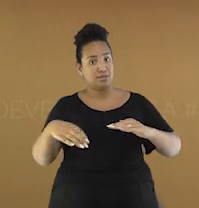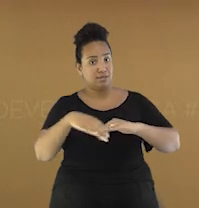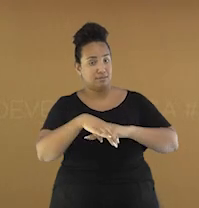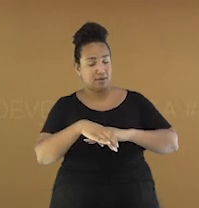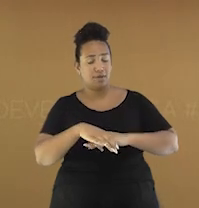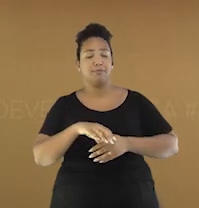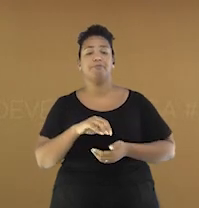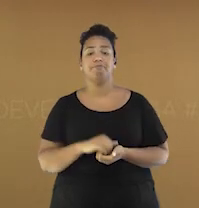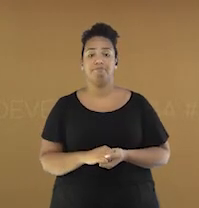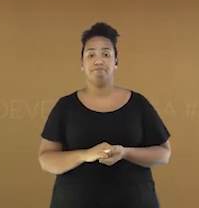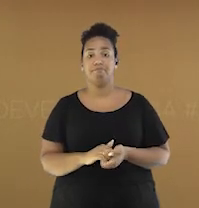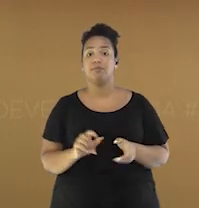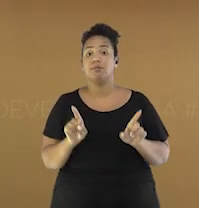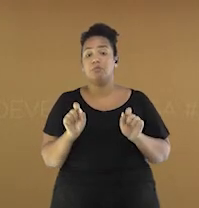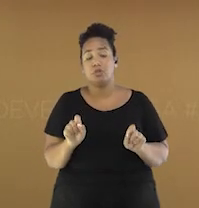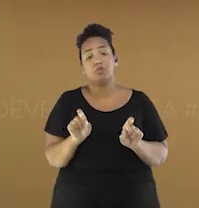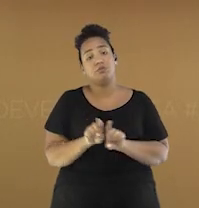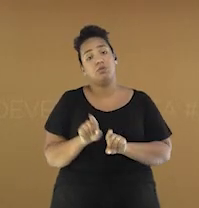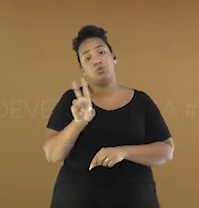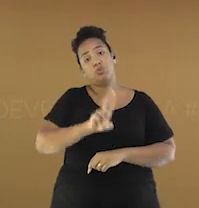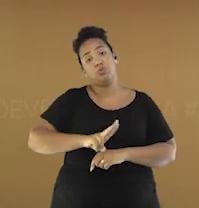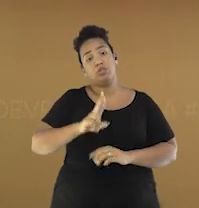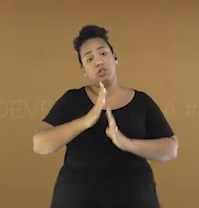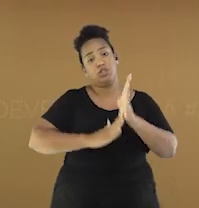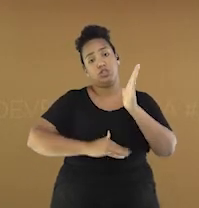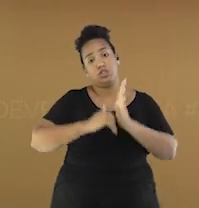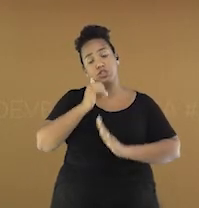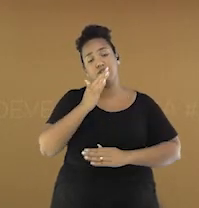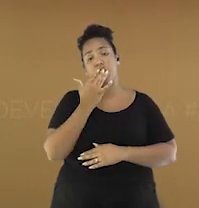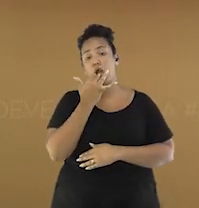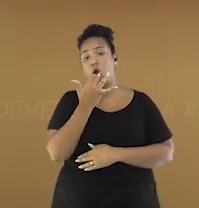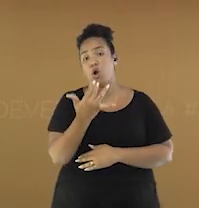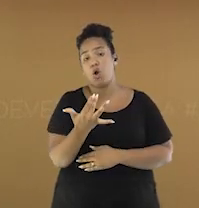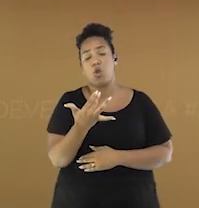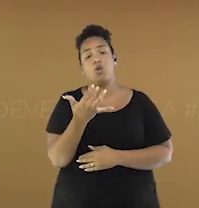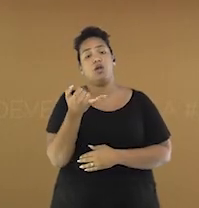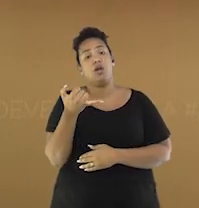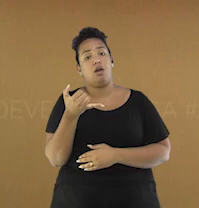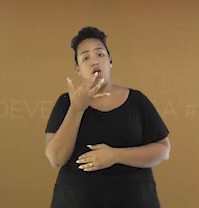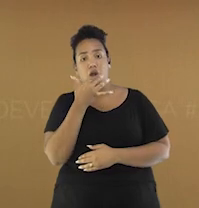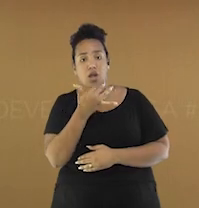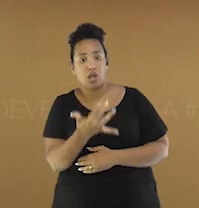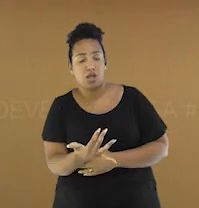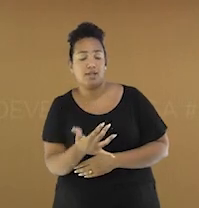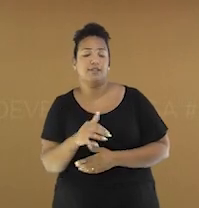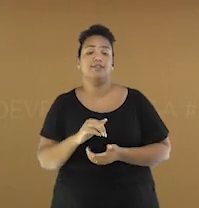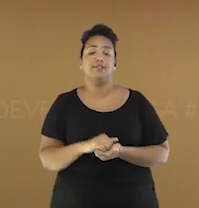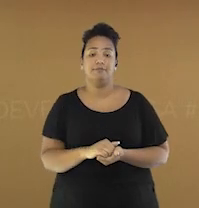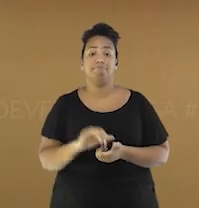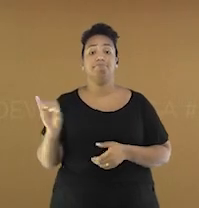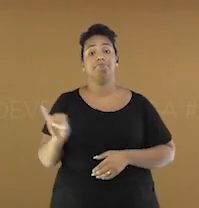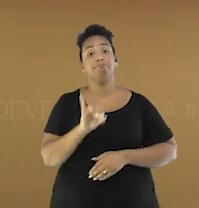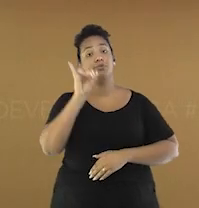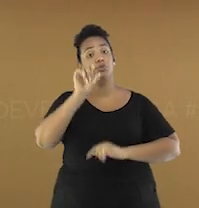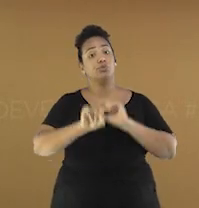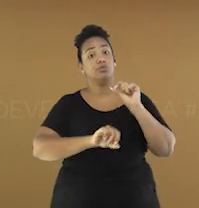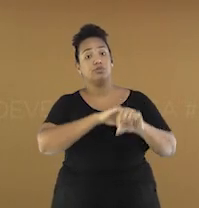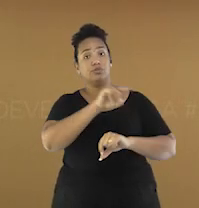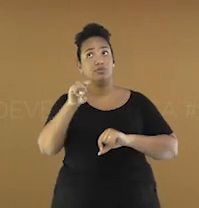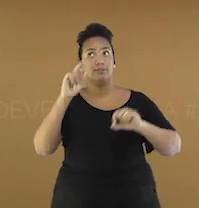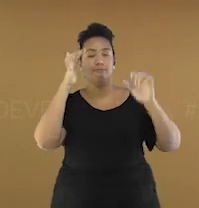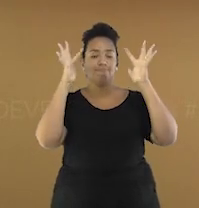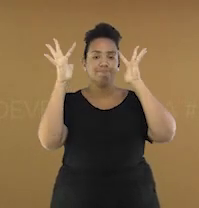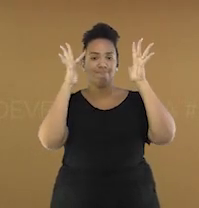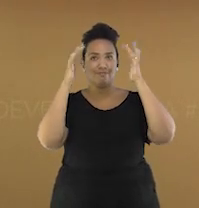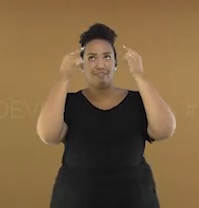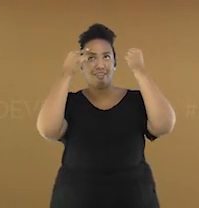ou materiais reciclados. E a finalização pode ser com tinta, canetinha, cartolina, tem várias opções. O